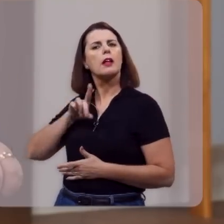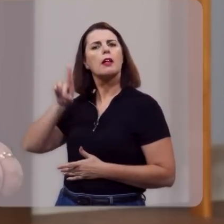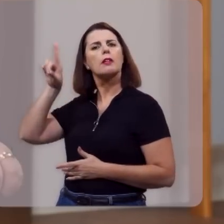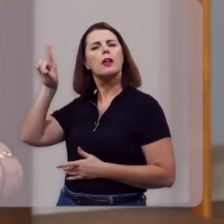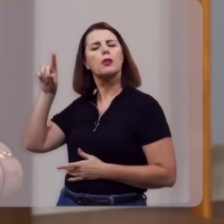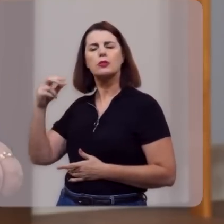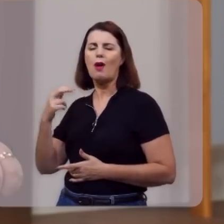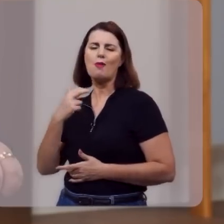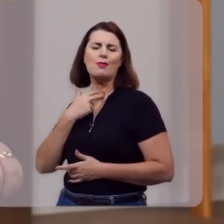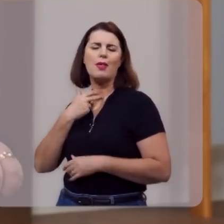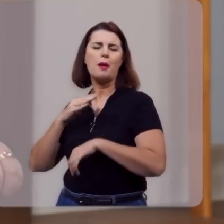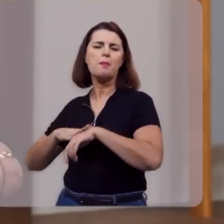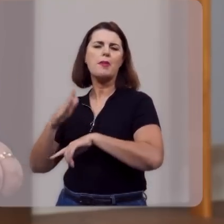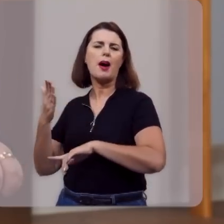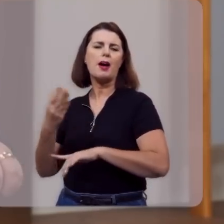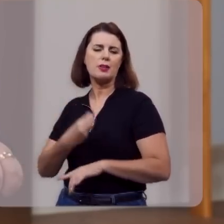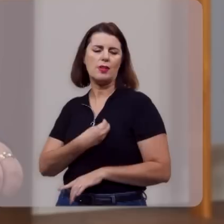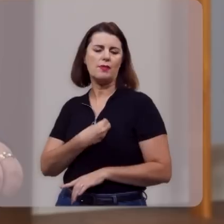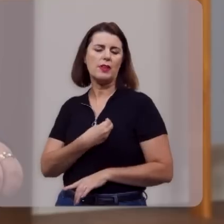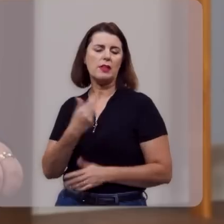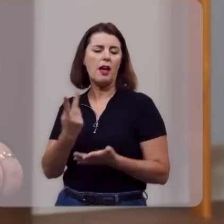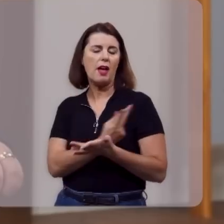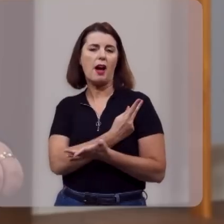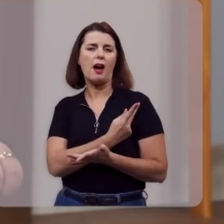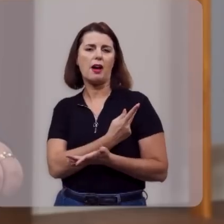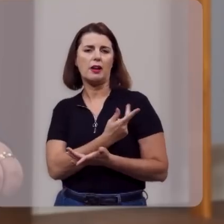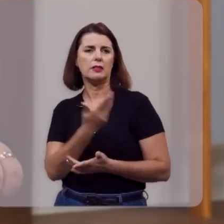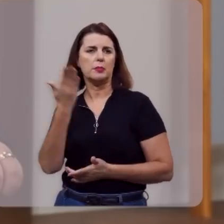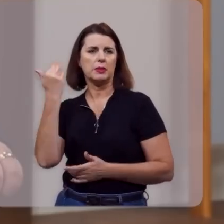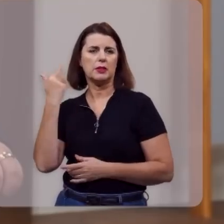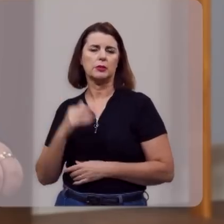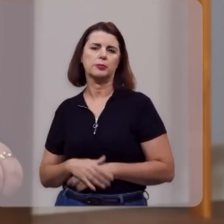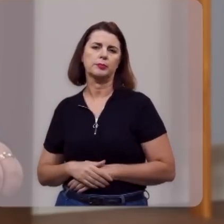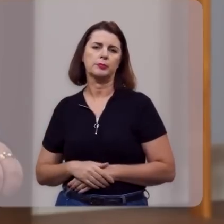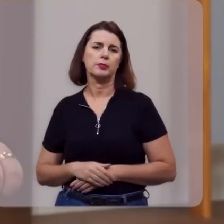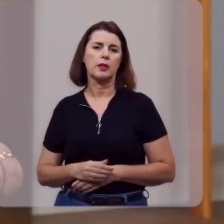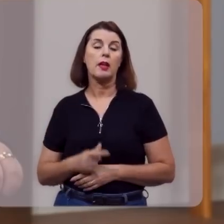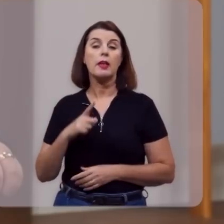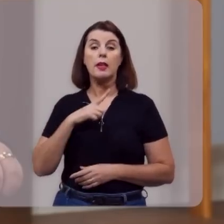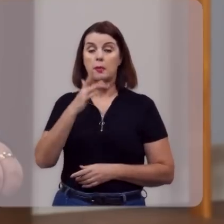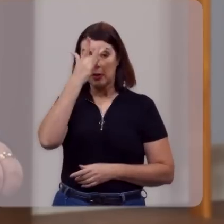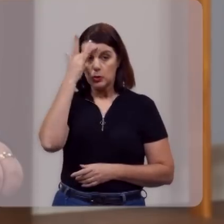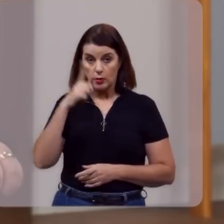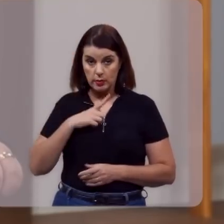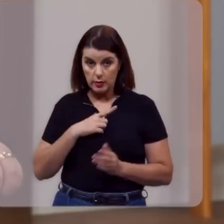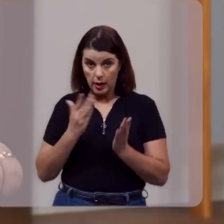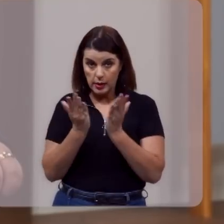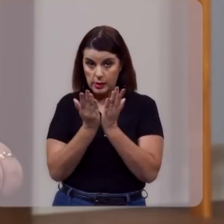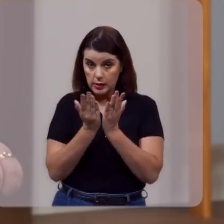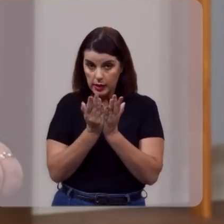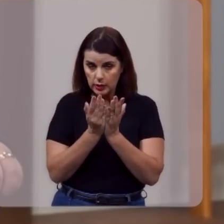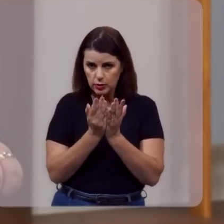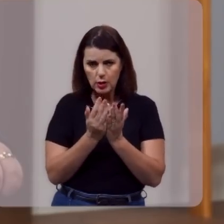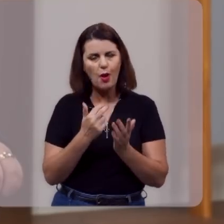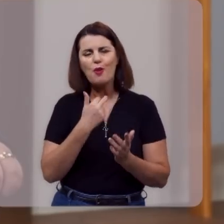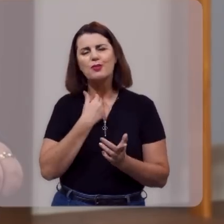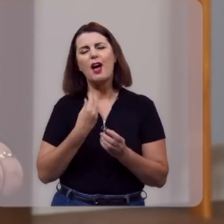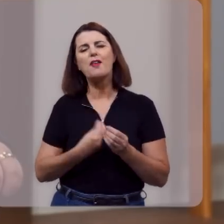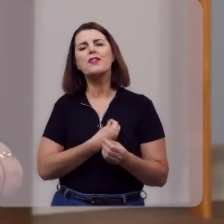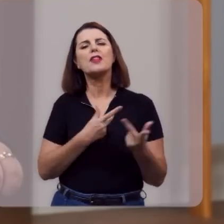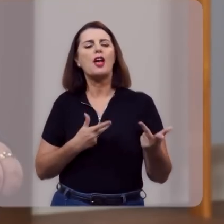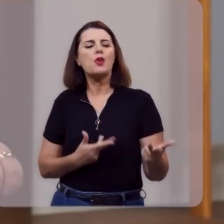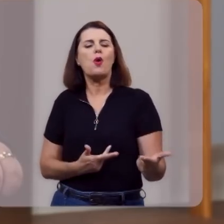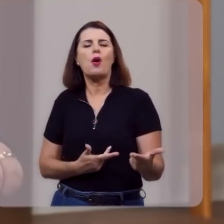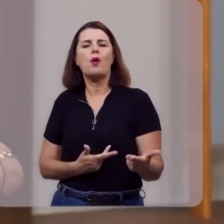para agradar a Deus. Ele não podia mais ter aquela prática errada que tinha antes. Então, quem tem Cristo não pode mais viver do